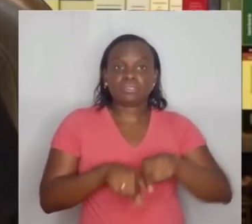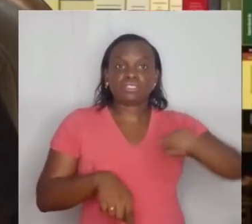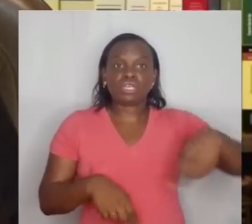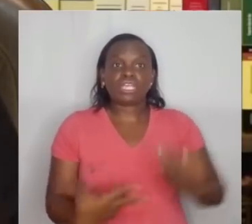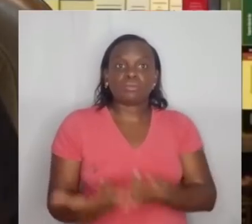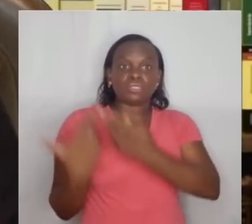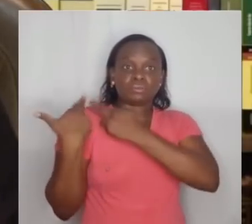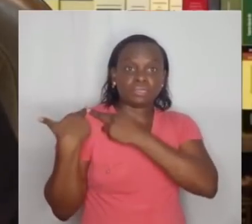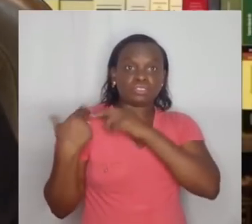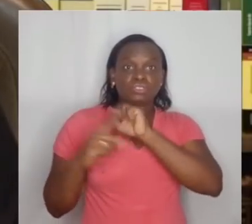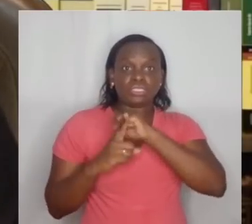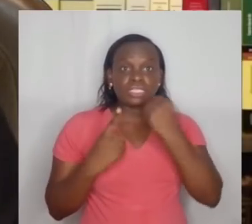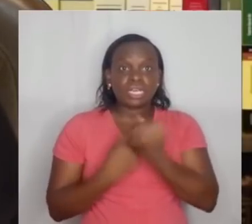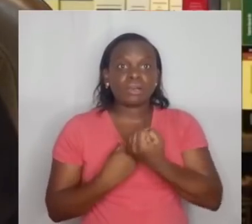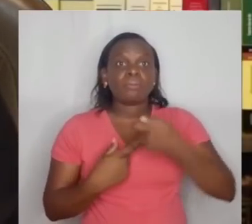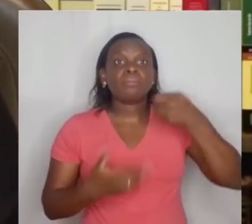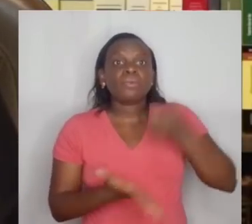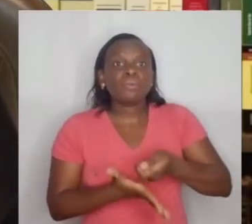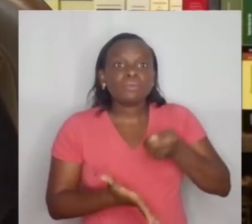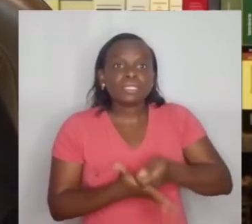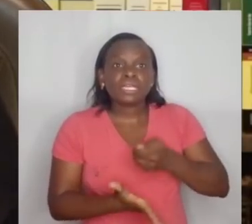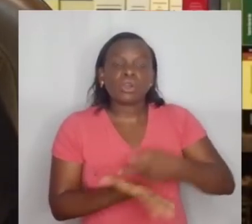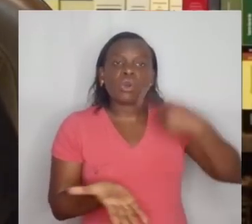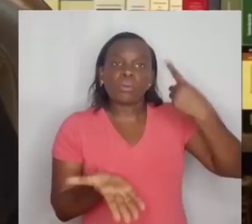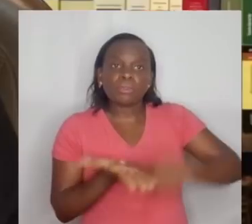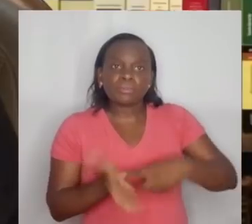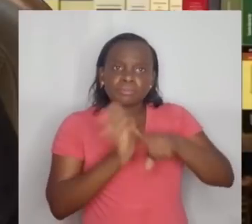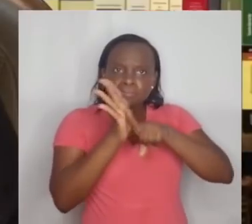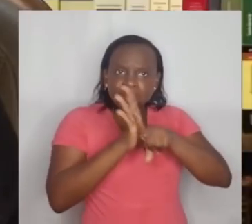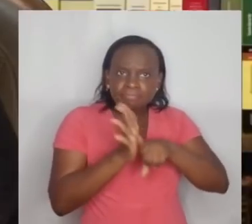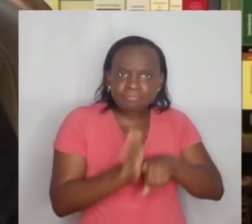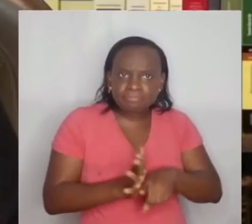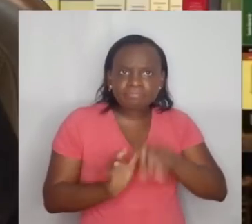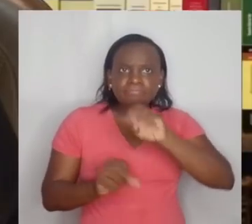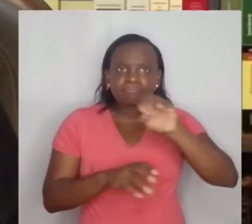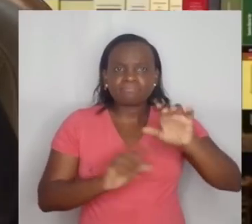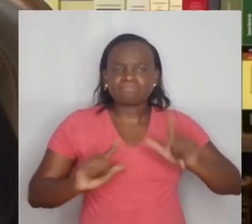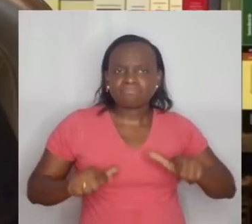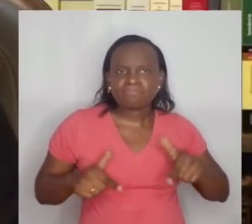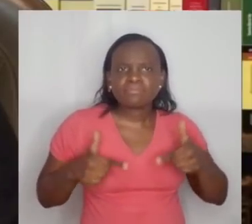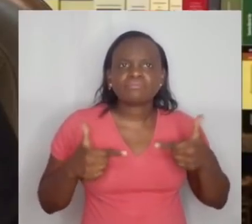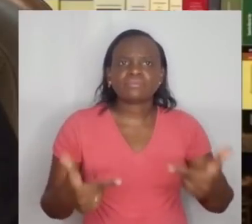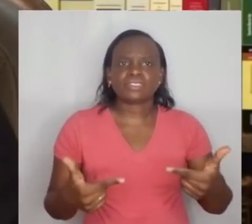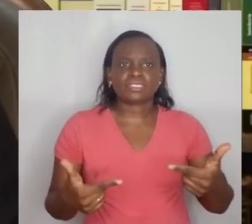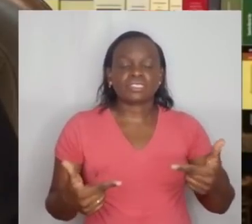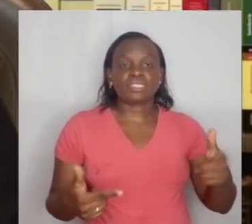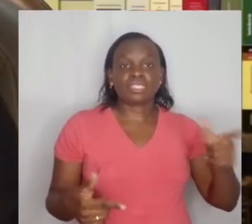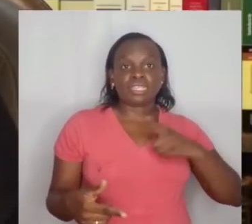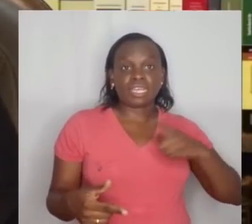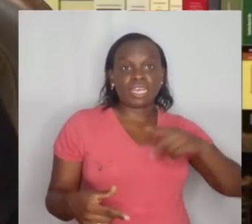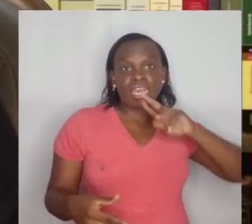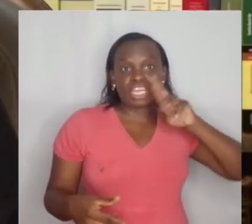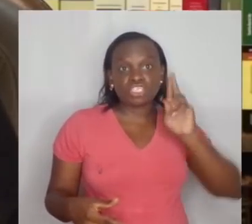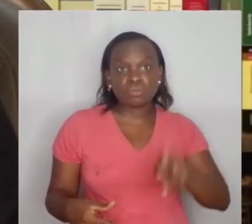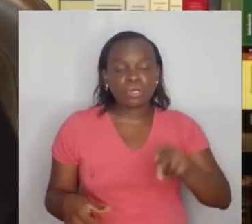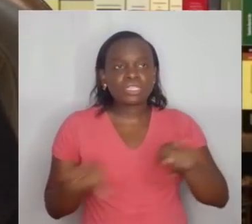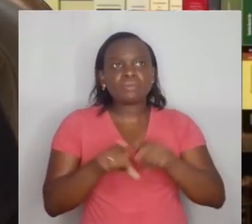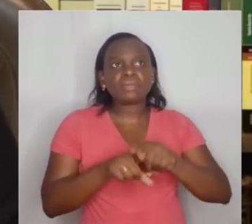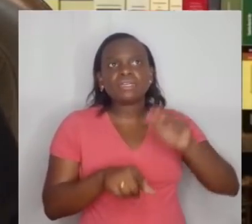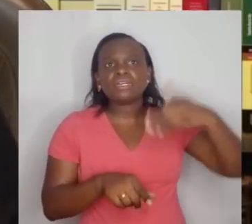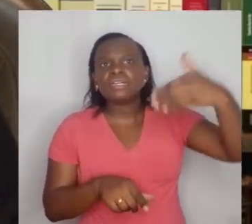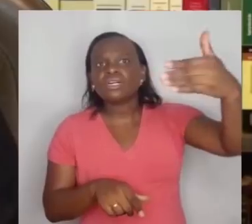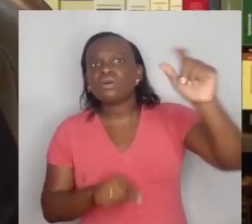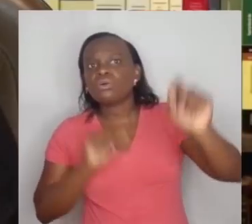Nossa responsabilidade social exige um compromisso com uma pesquisa educacional engajada que traga respostas